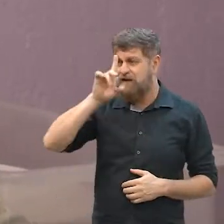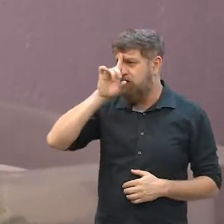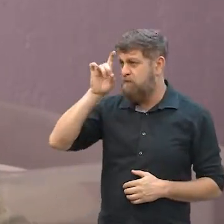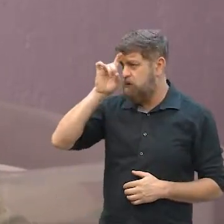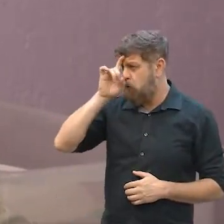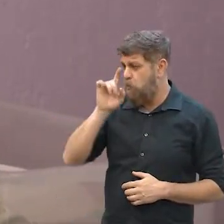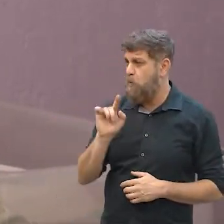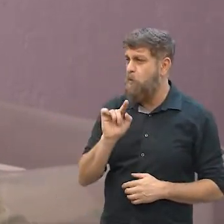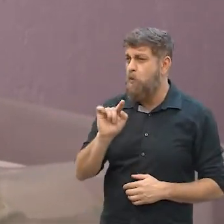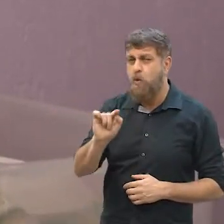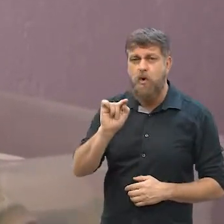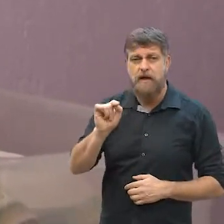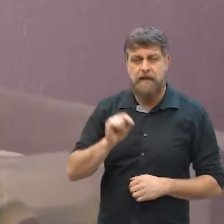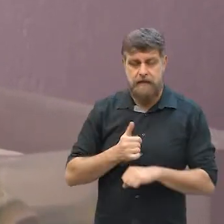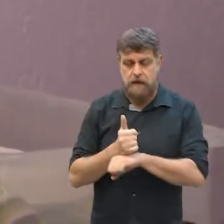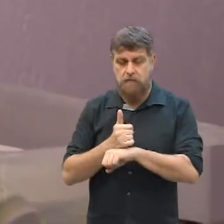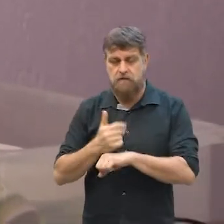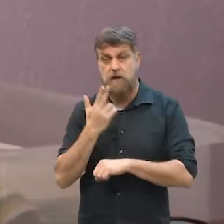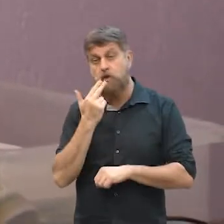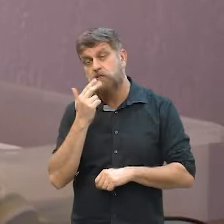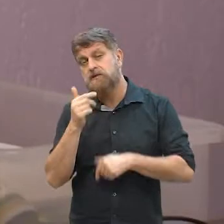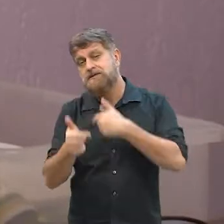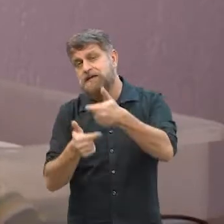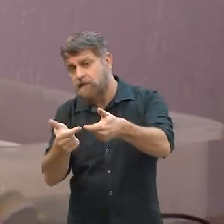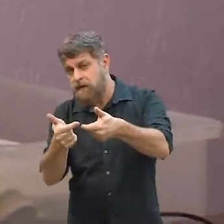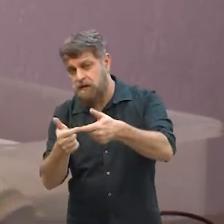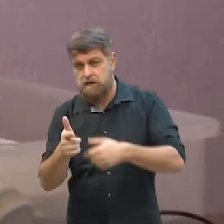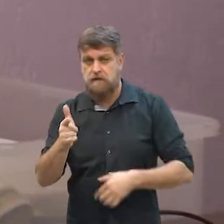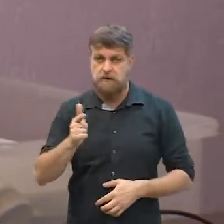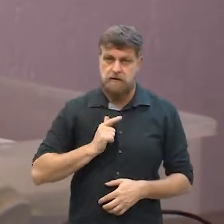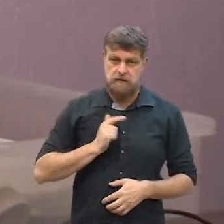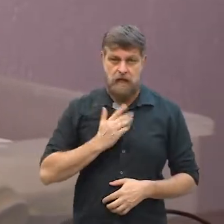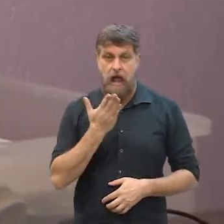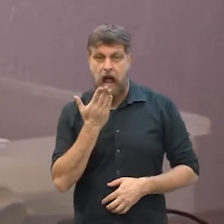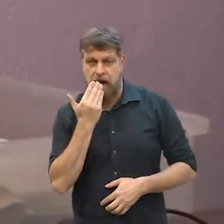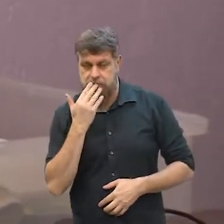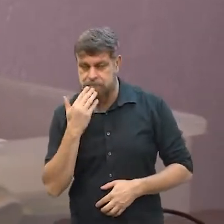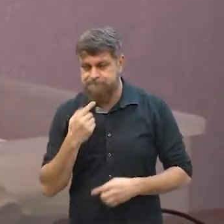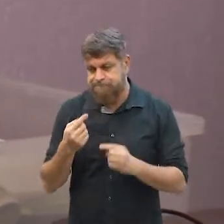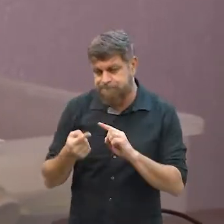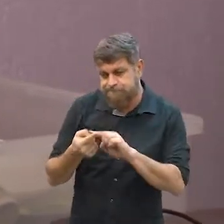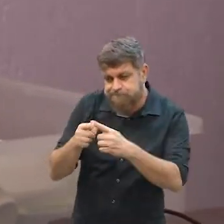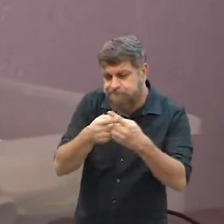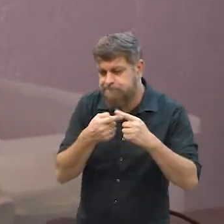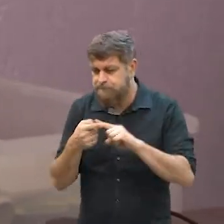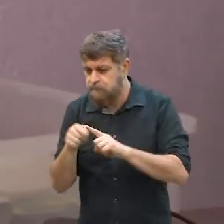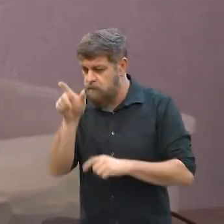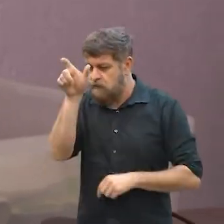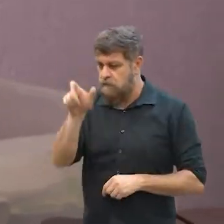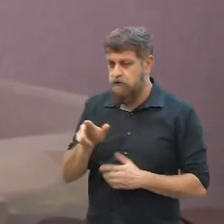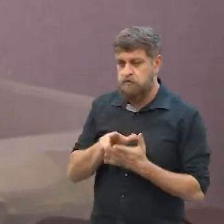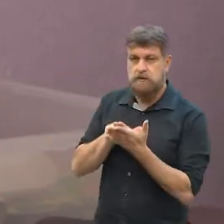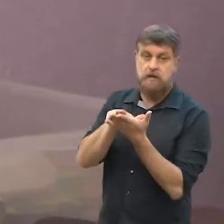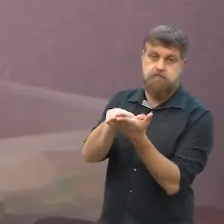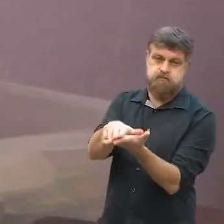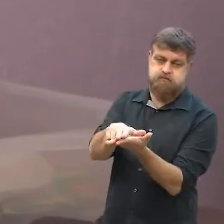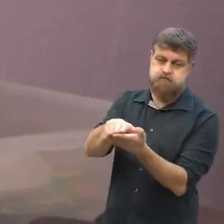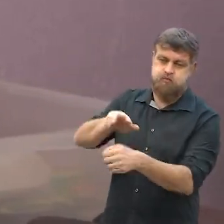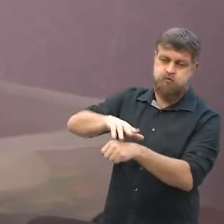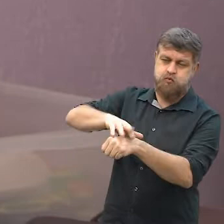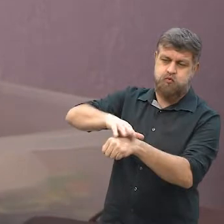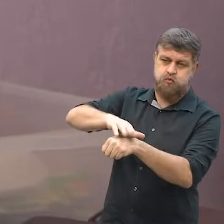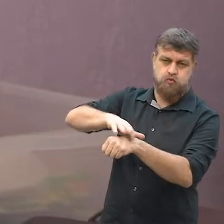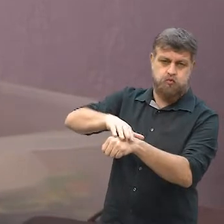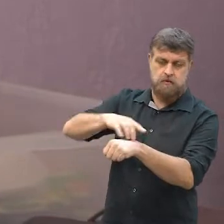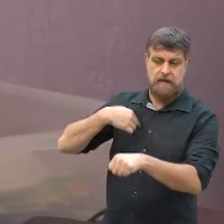o que esse nutricionista vai trabalhar? Adequando a alimentação também para aquele paciente internado, tá? E a